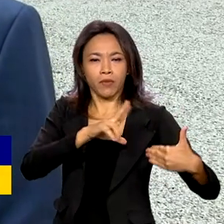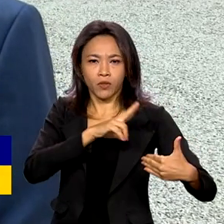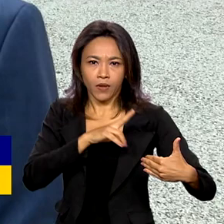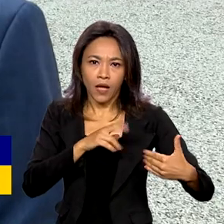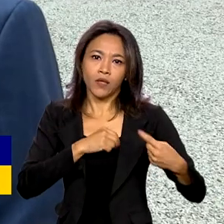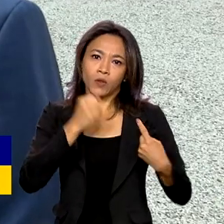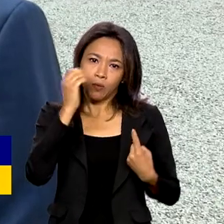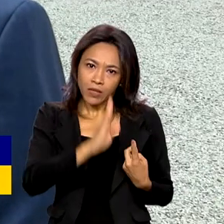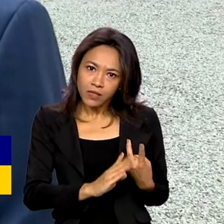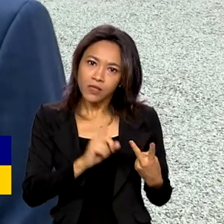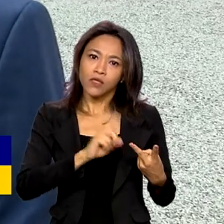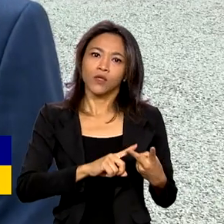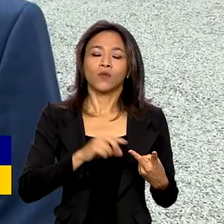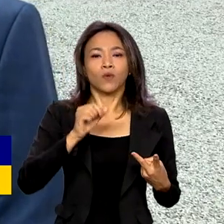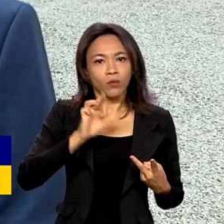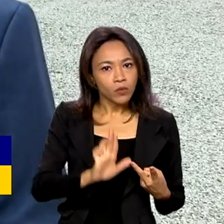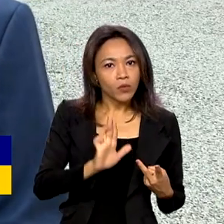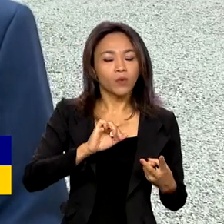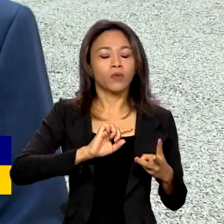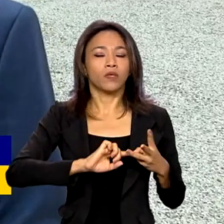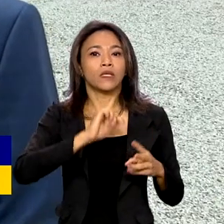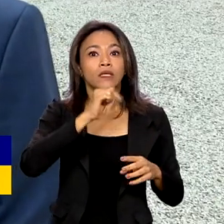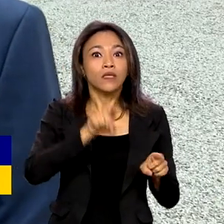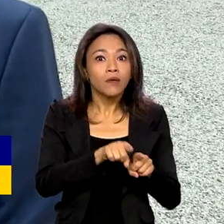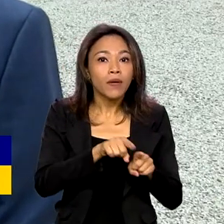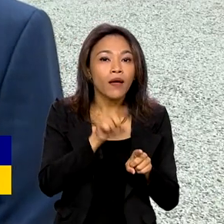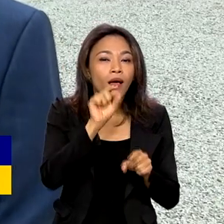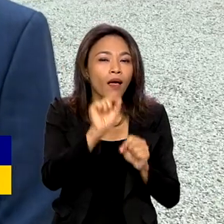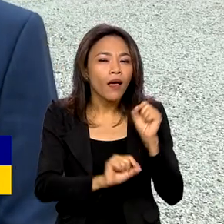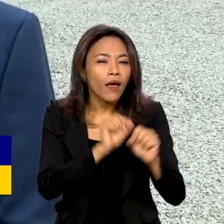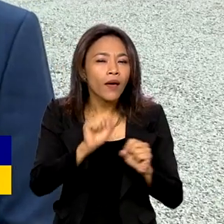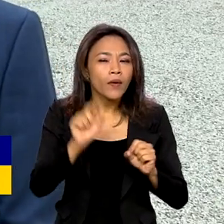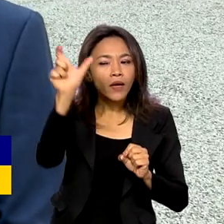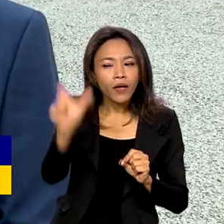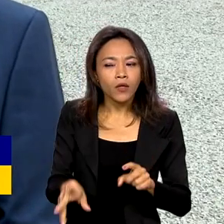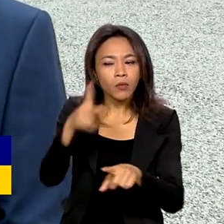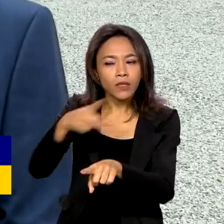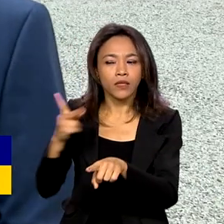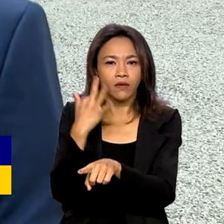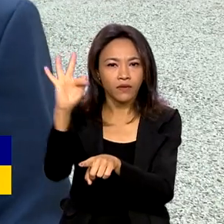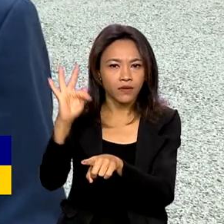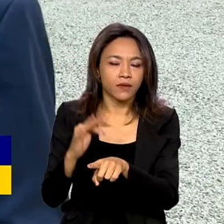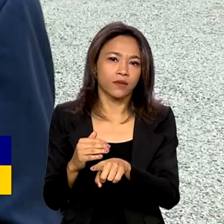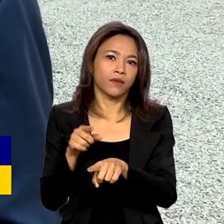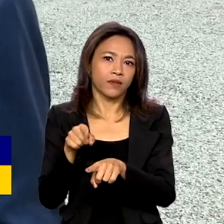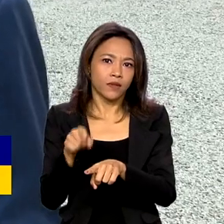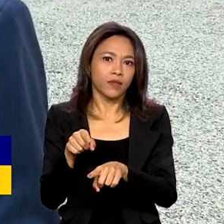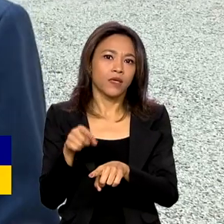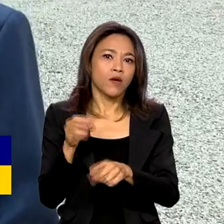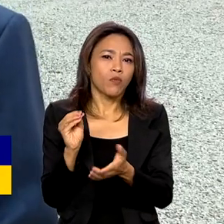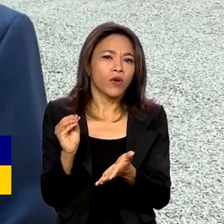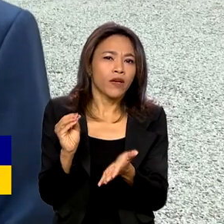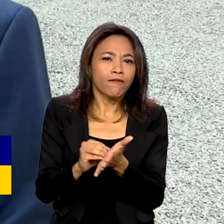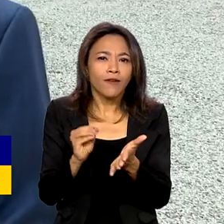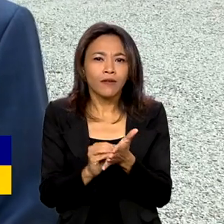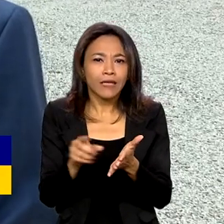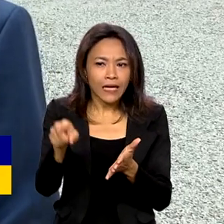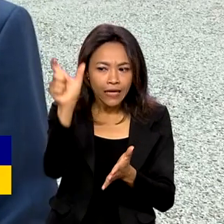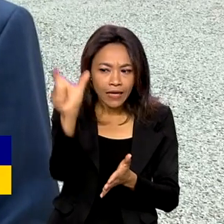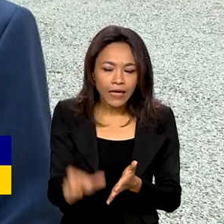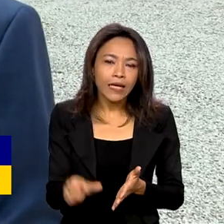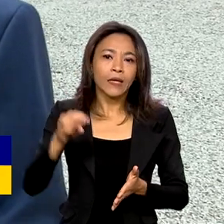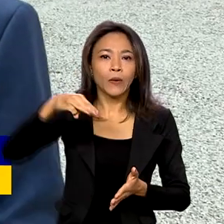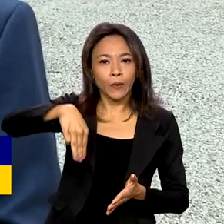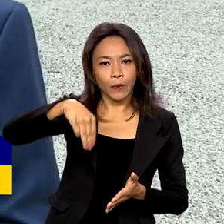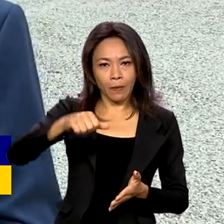do Brasil, mas é também um cálculo político objetivo feito por Emmanuel Macron. Por ambição e até por falta de competição, Macron hoje se